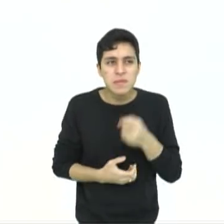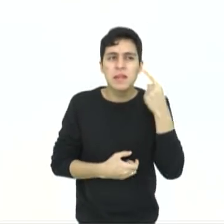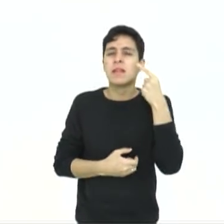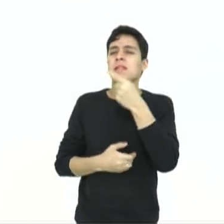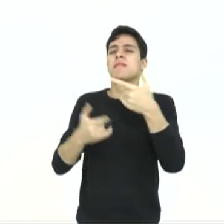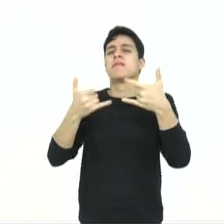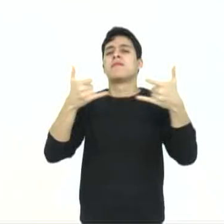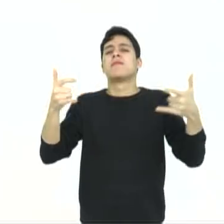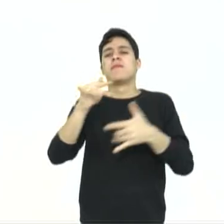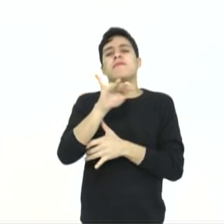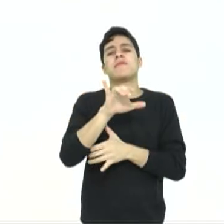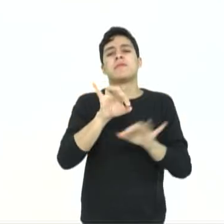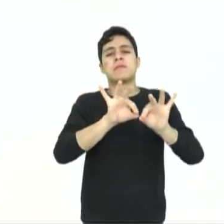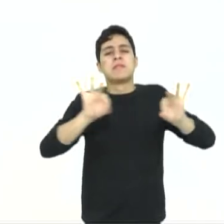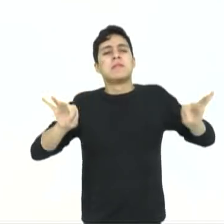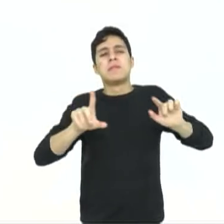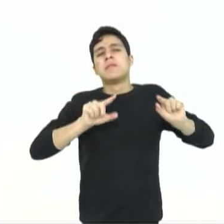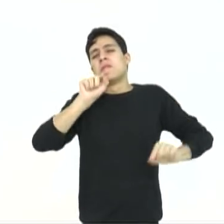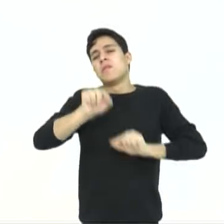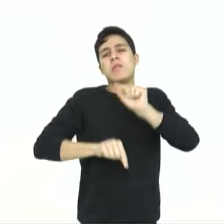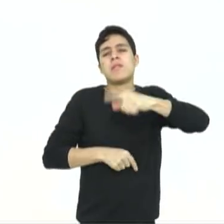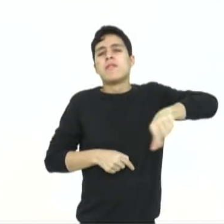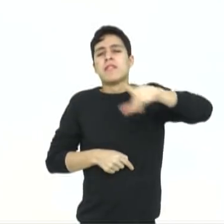vocês acham?